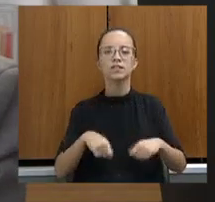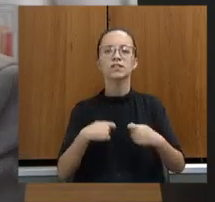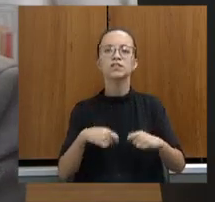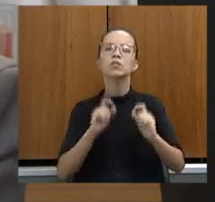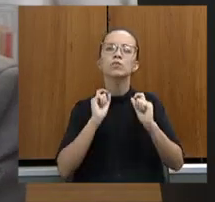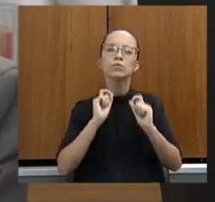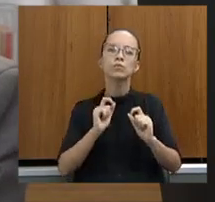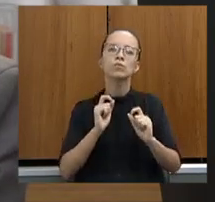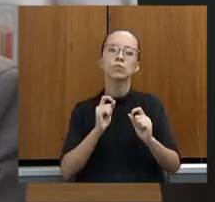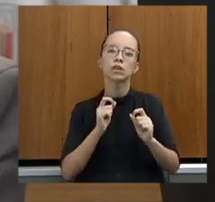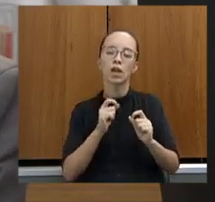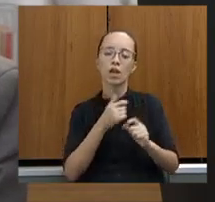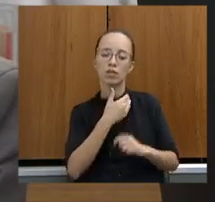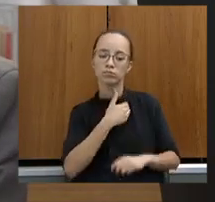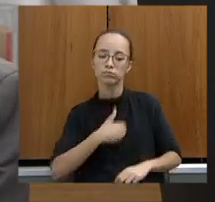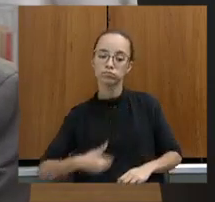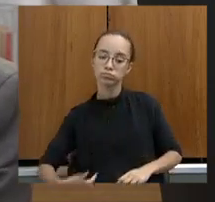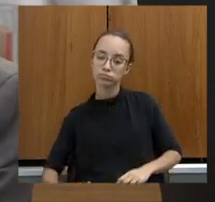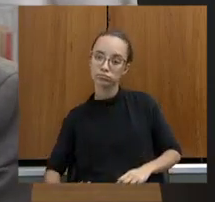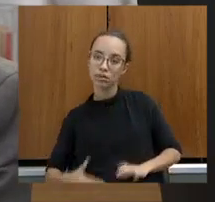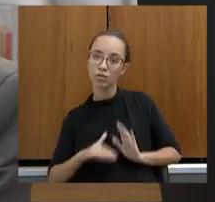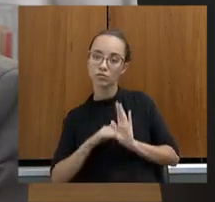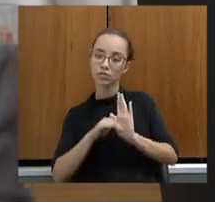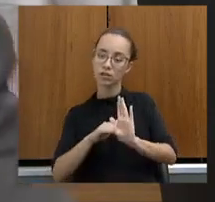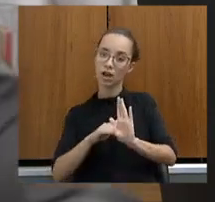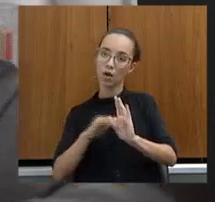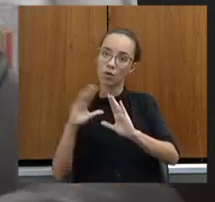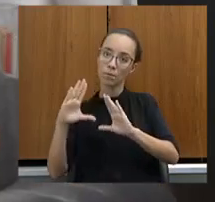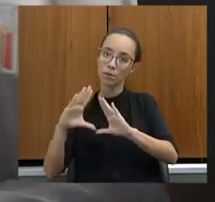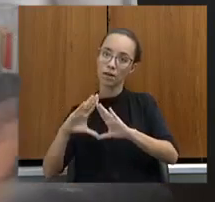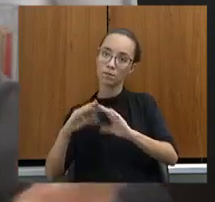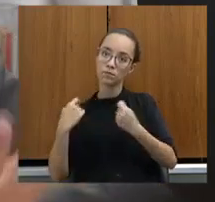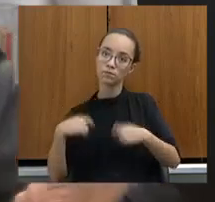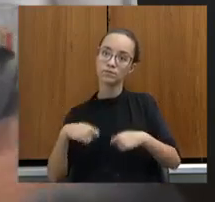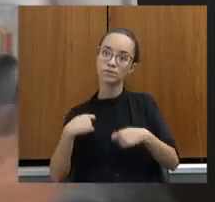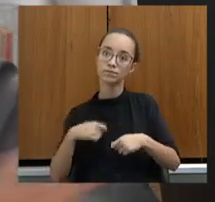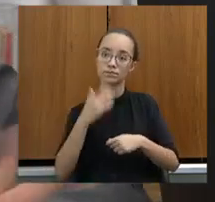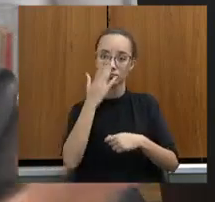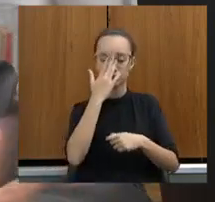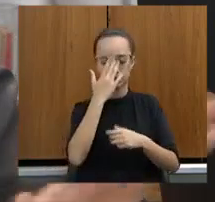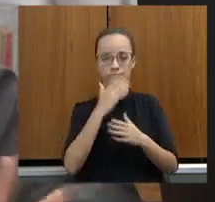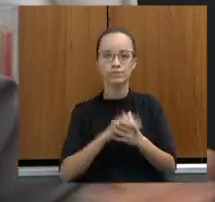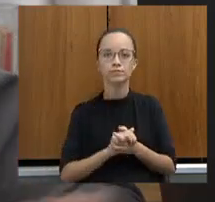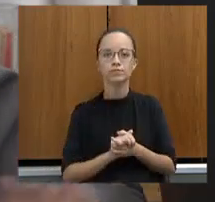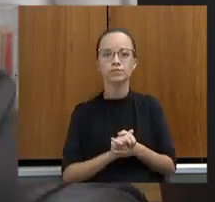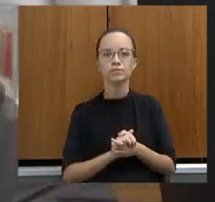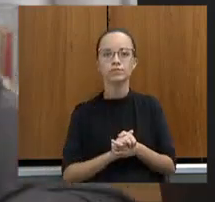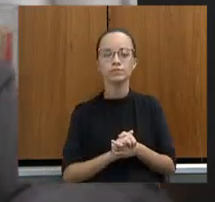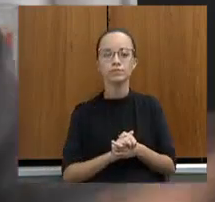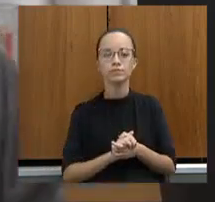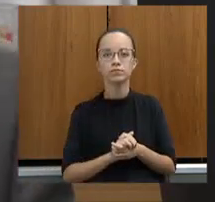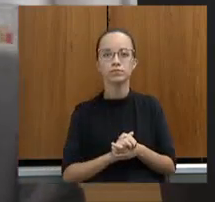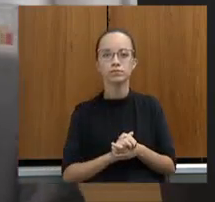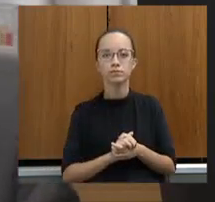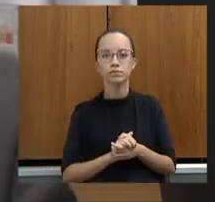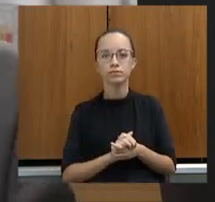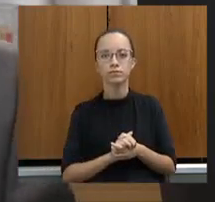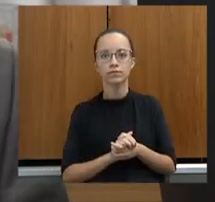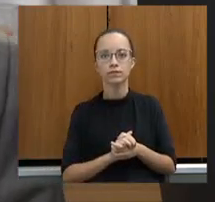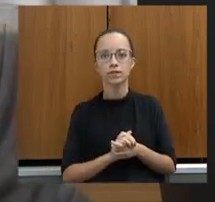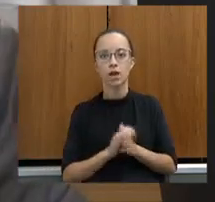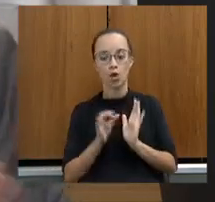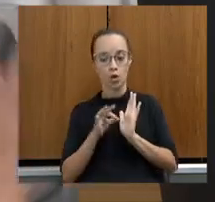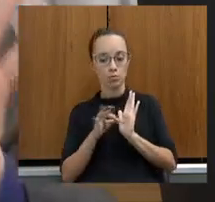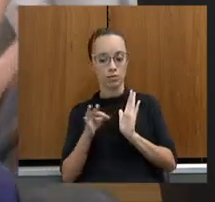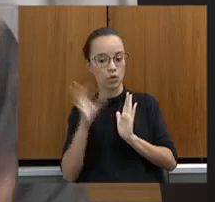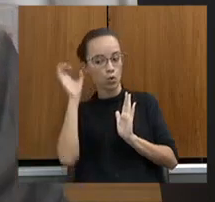sintonia do governo com Parlamento eu vou deixar aqui de fazer observações que eu ouvi aqui para trás